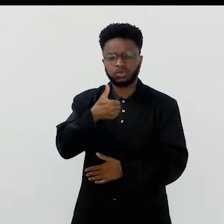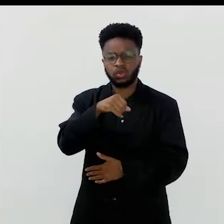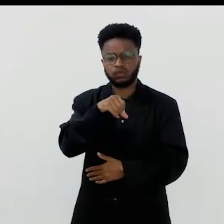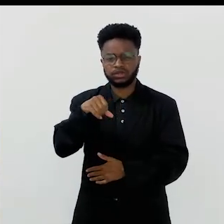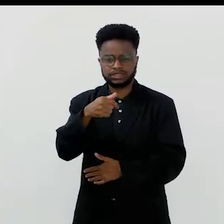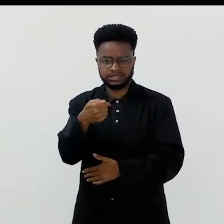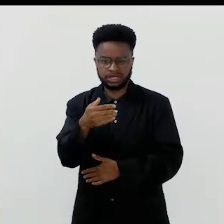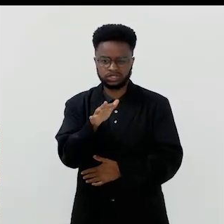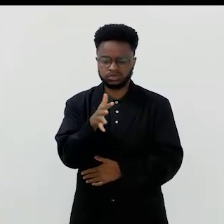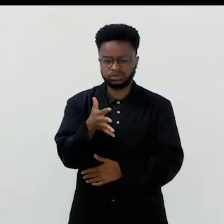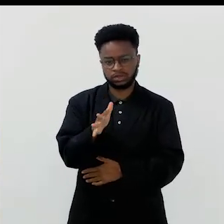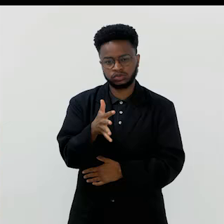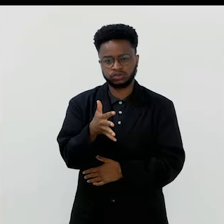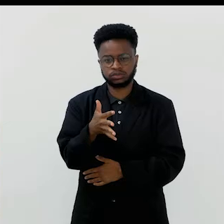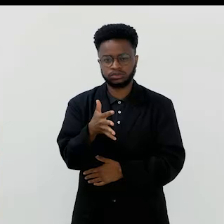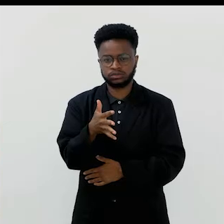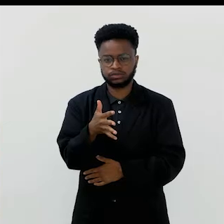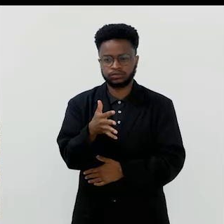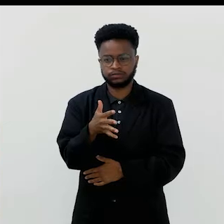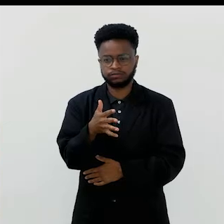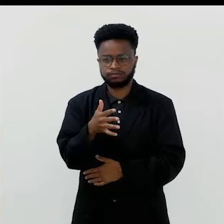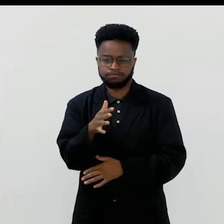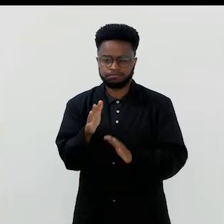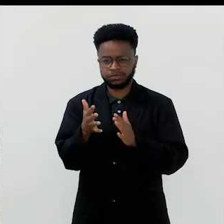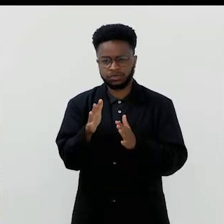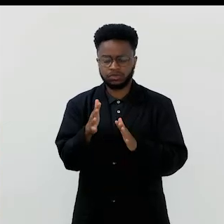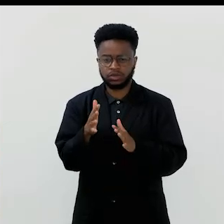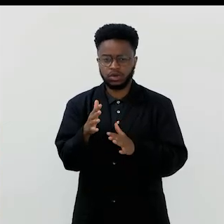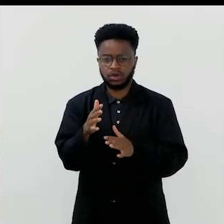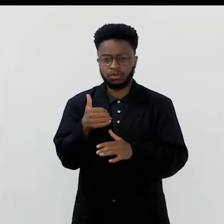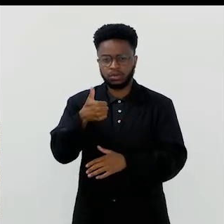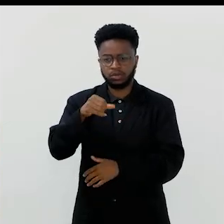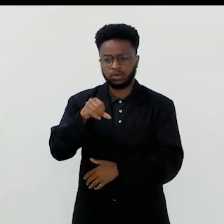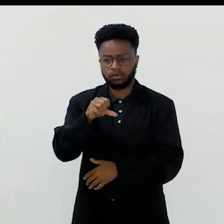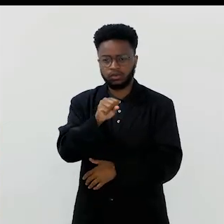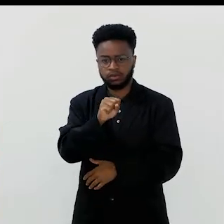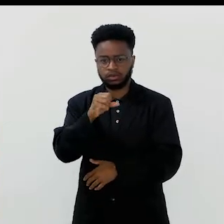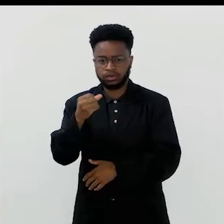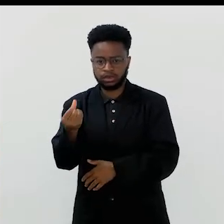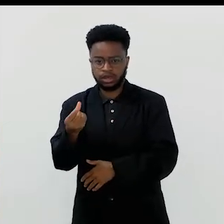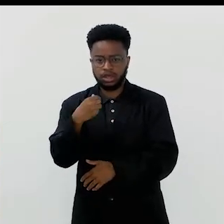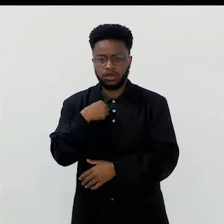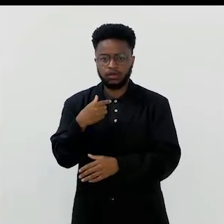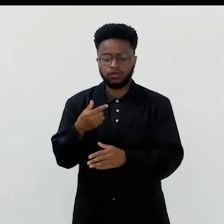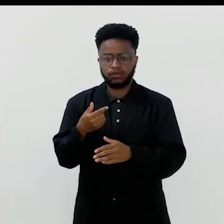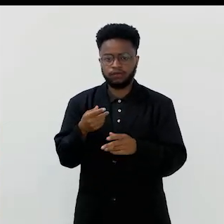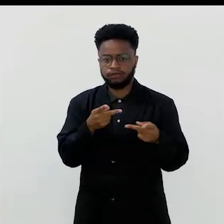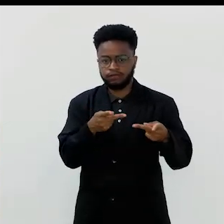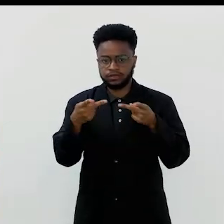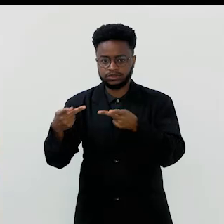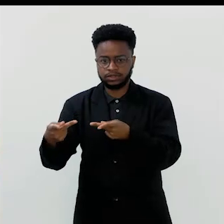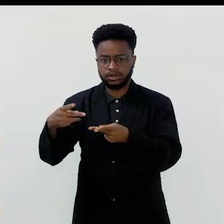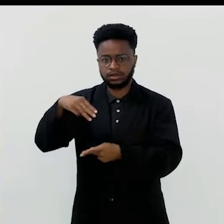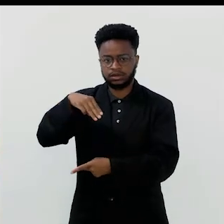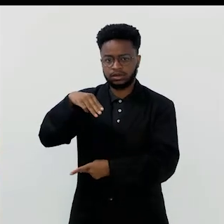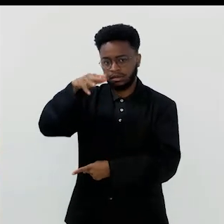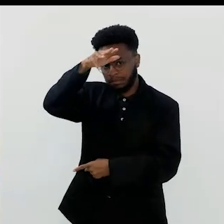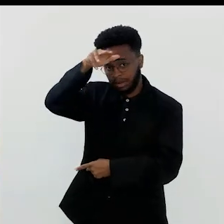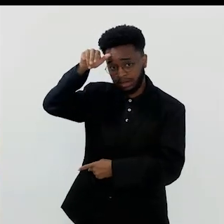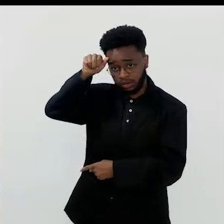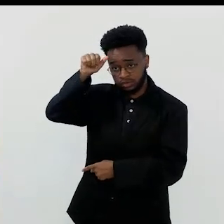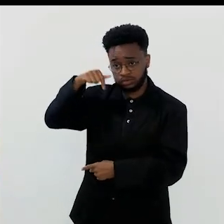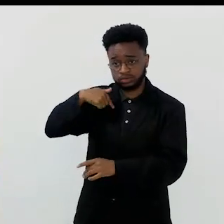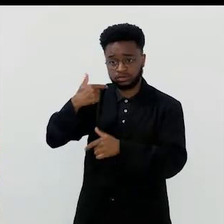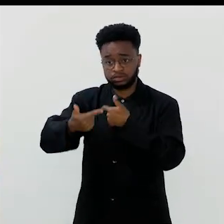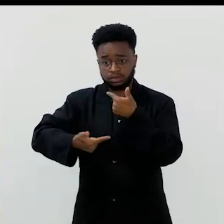que em 97, talvez, até... Não, 96, 97, eu fui a Manaus